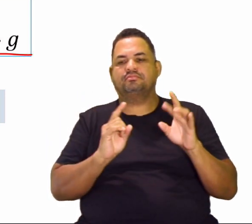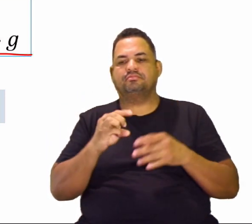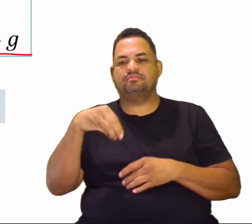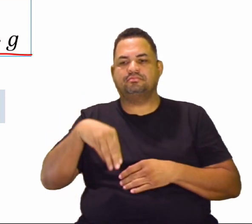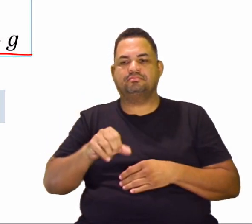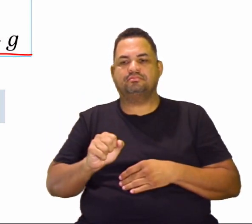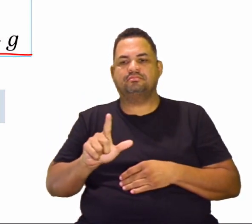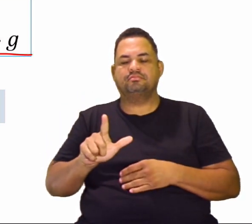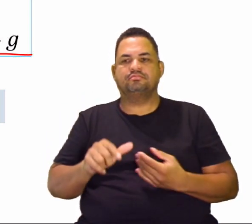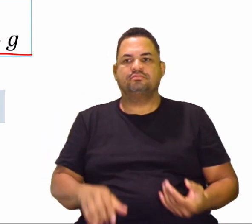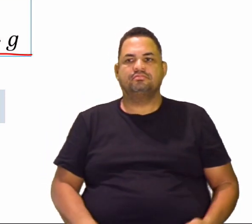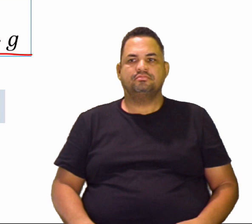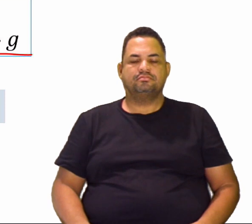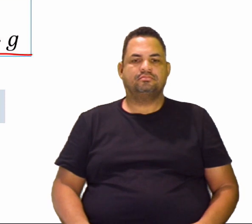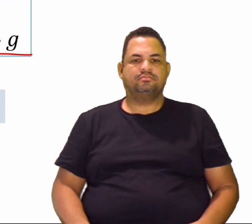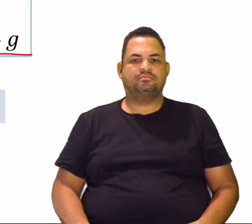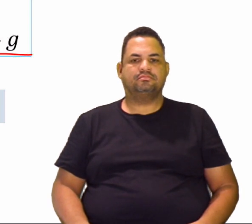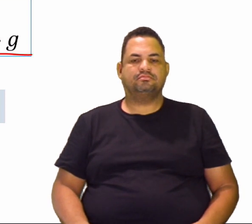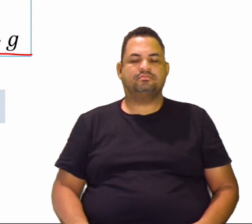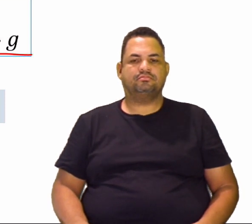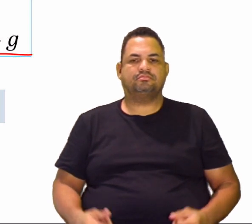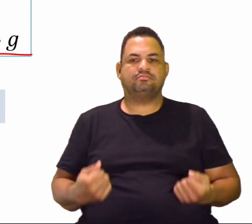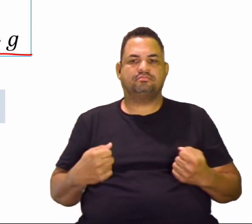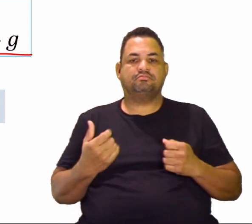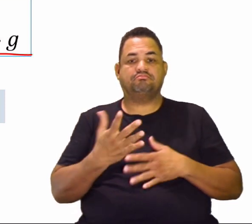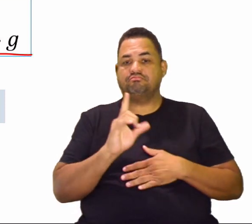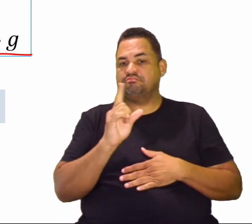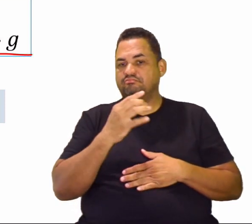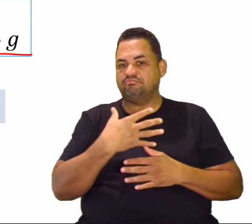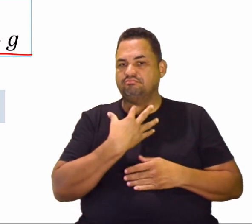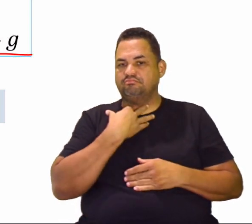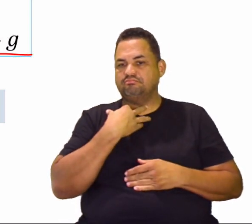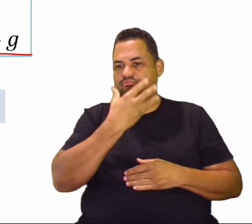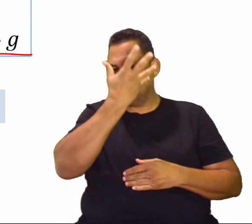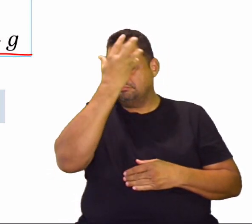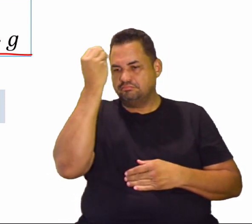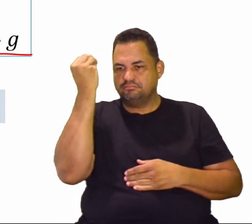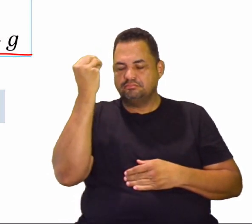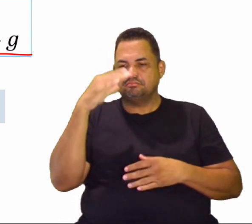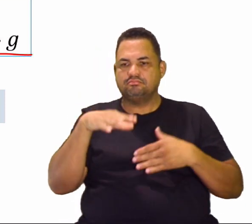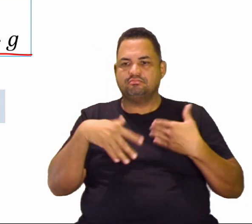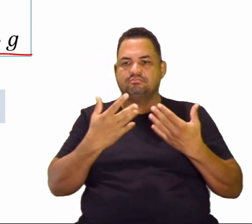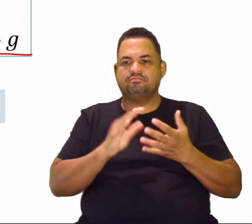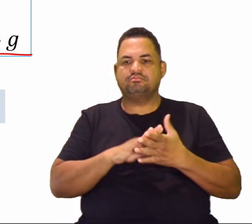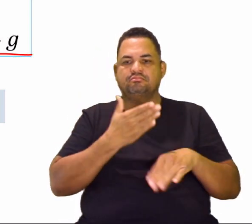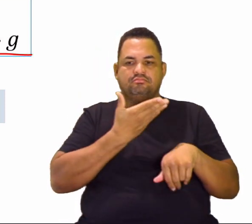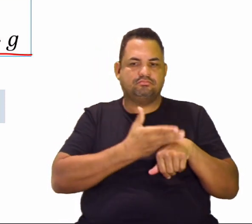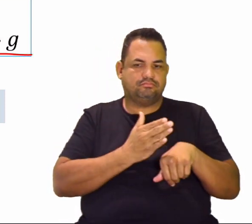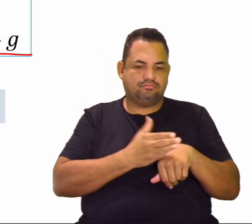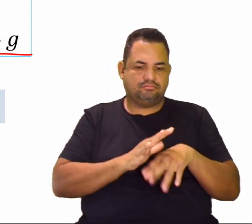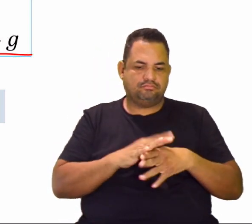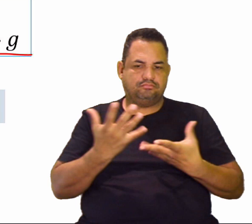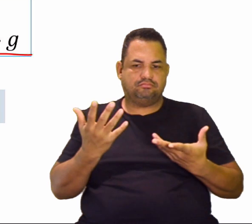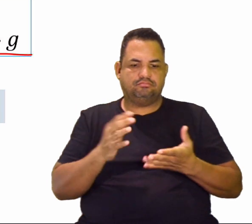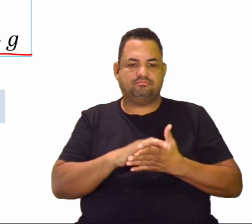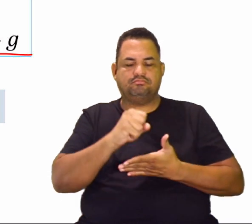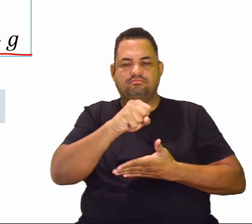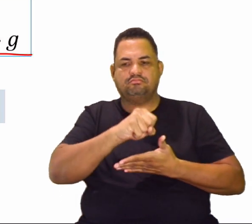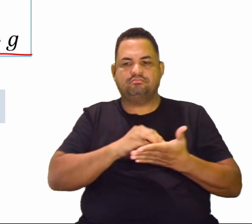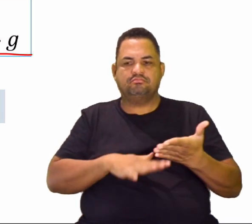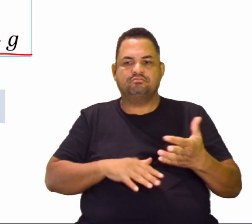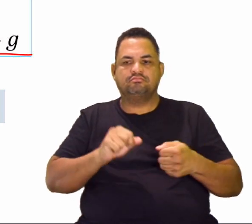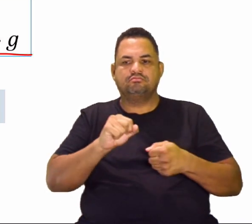mol. Então aqui, para você não esquecer, meu caro, quando for nos problemas, nas resoluções das